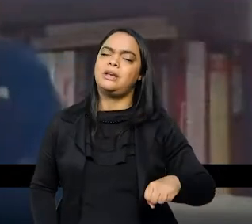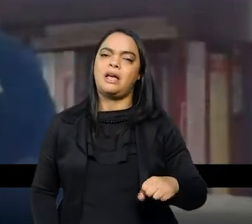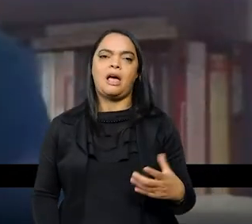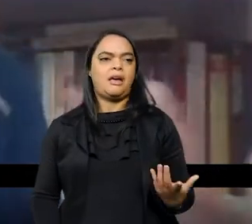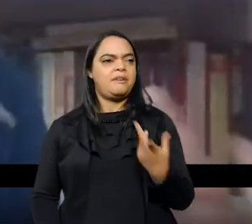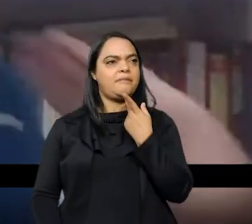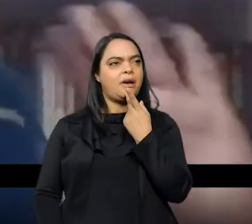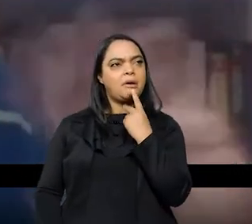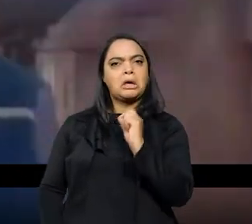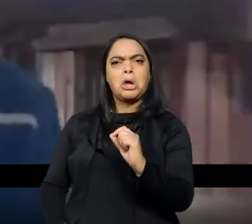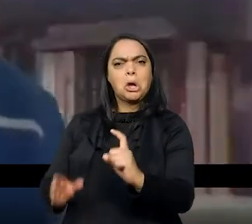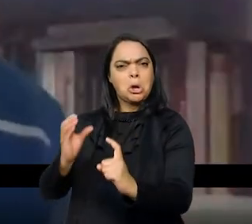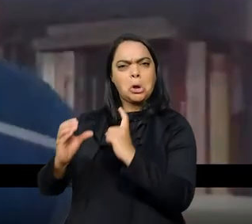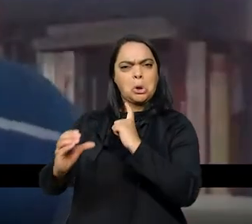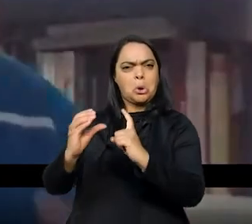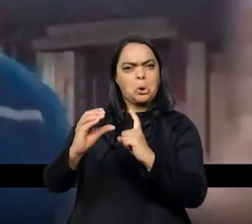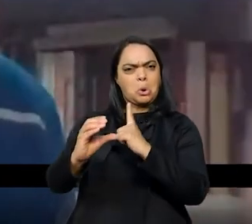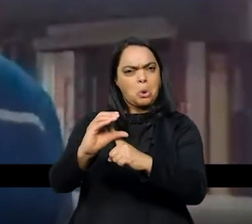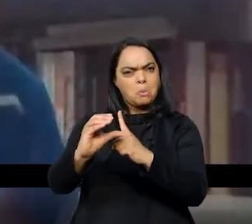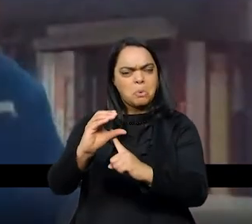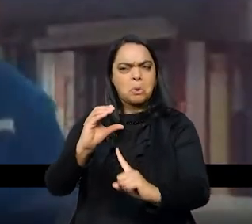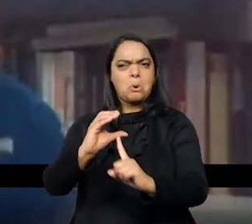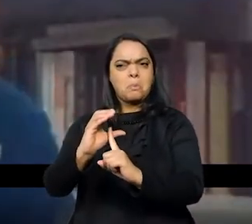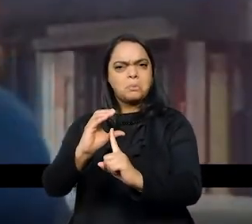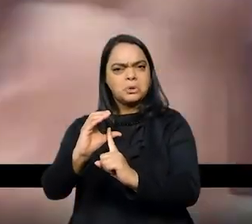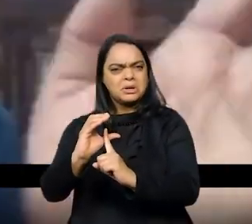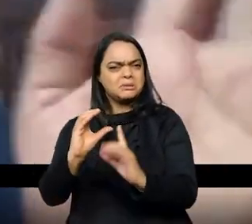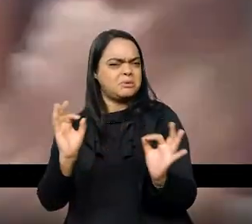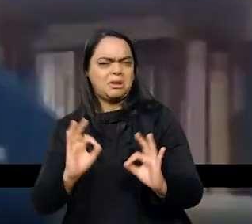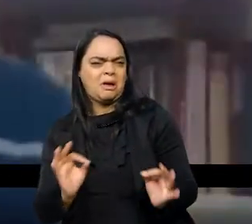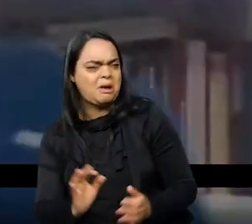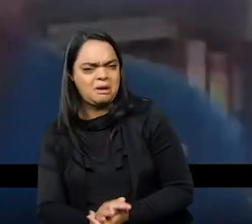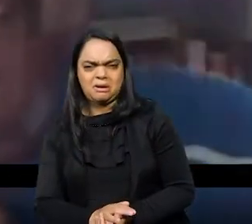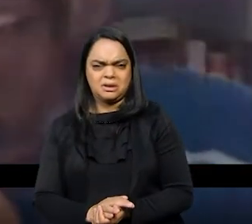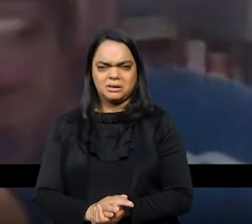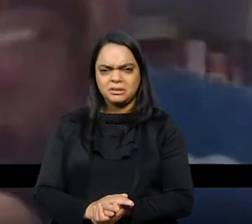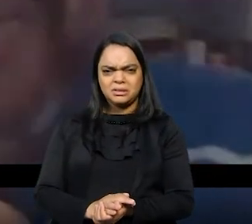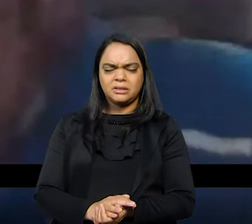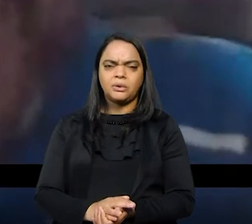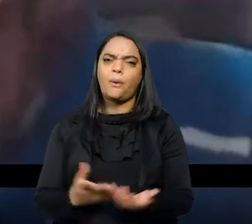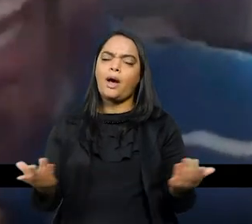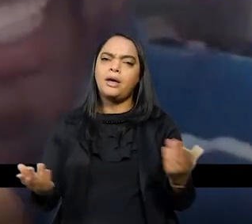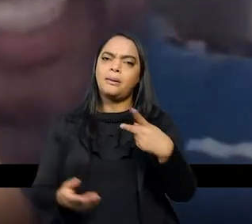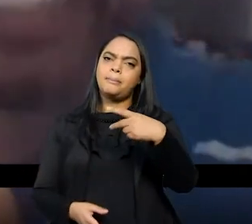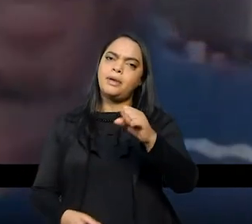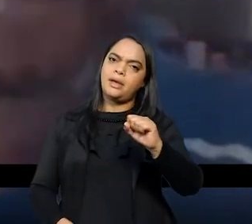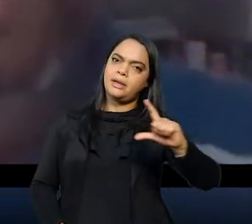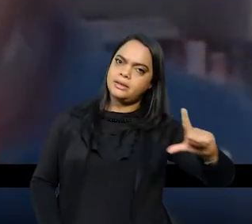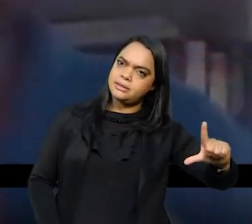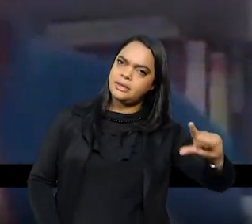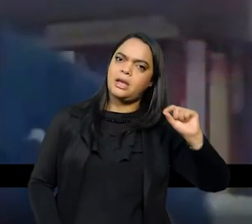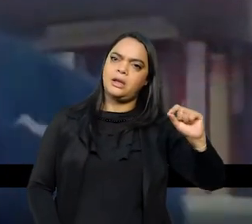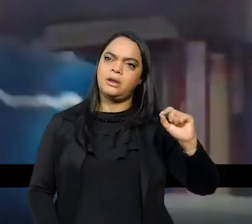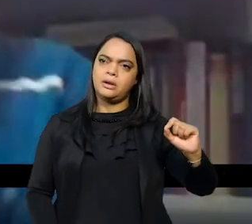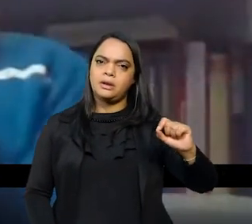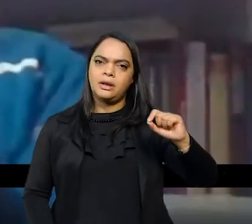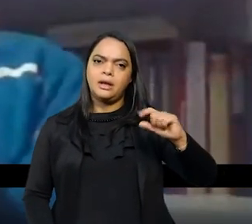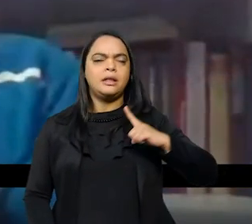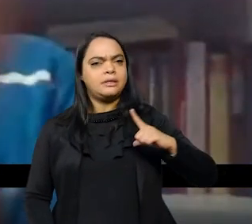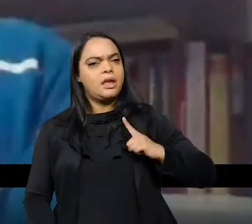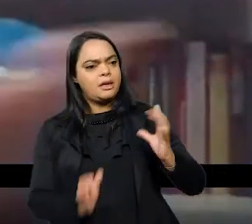eu disse, para mim, é um socialista, então o próprio partido do PSL tem uma sigla socialista, não é, minha gente? É todo